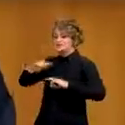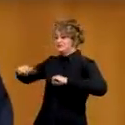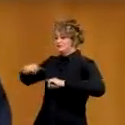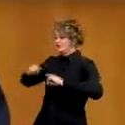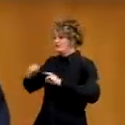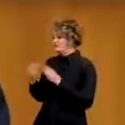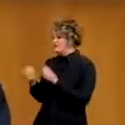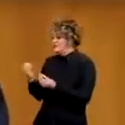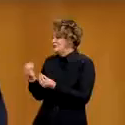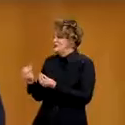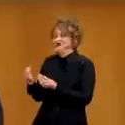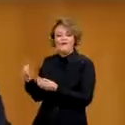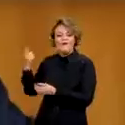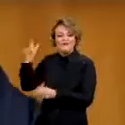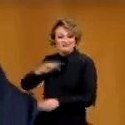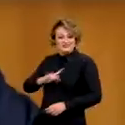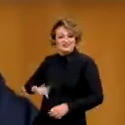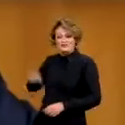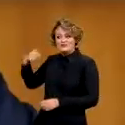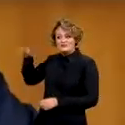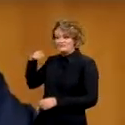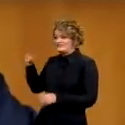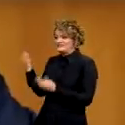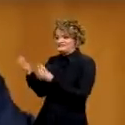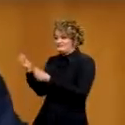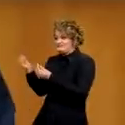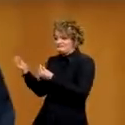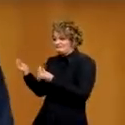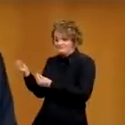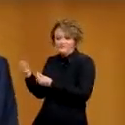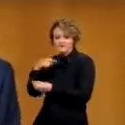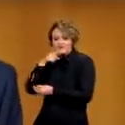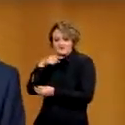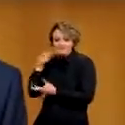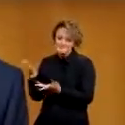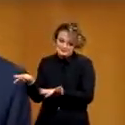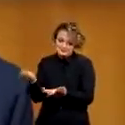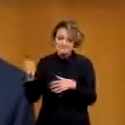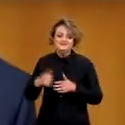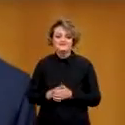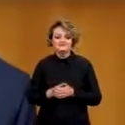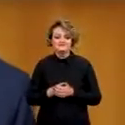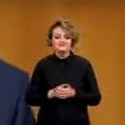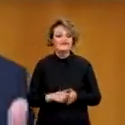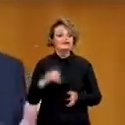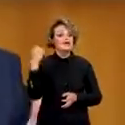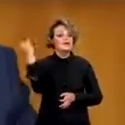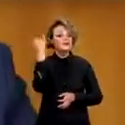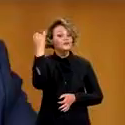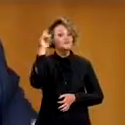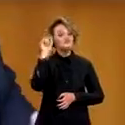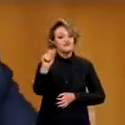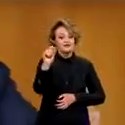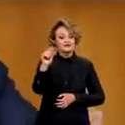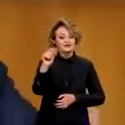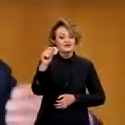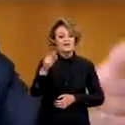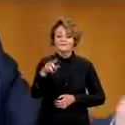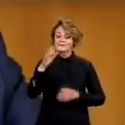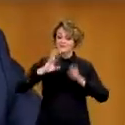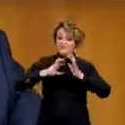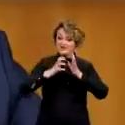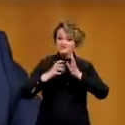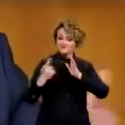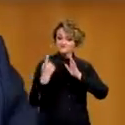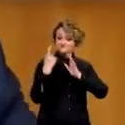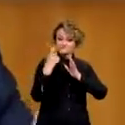Constituinte e o Sarney muito mais dificuldade de presidir o Brasil. Então, o que é importante é o seguinte, seria importante um partido só